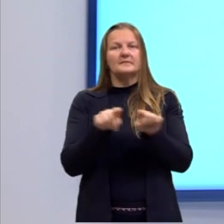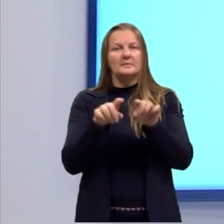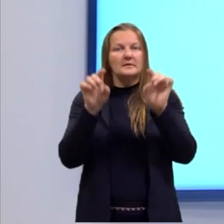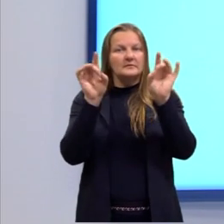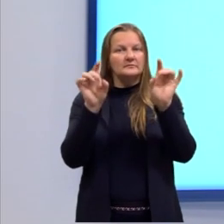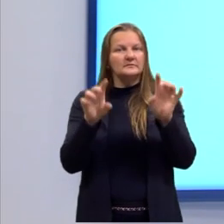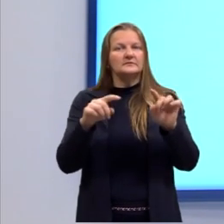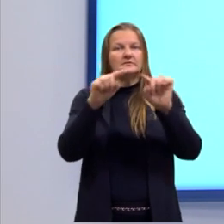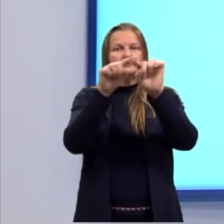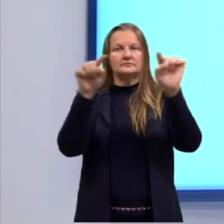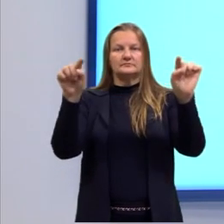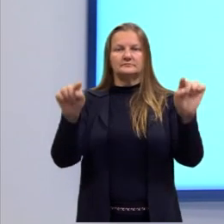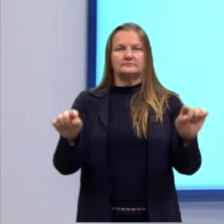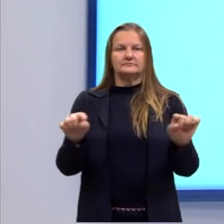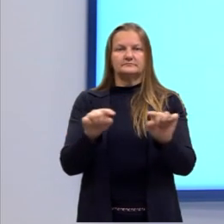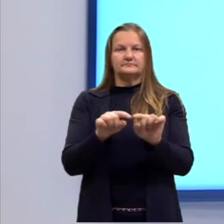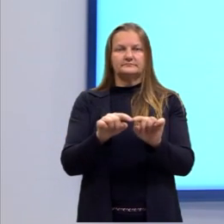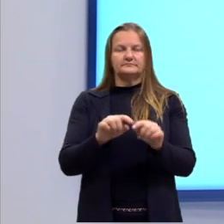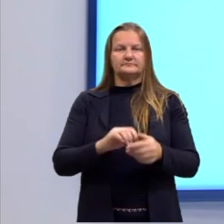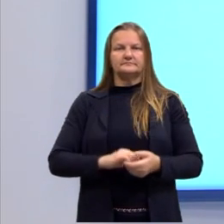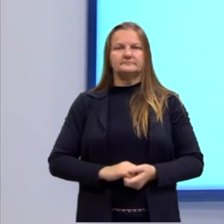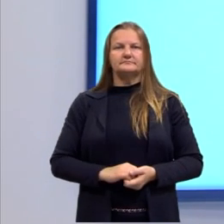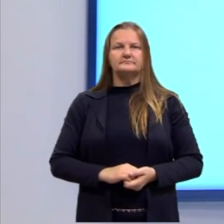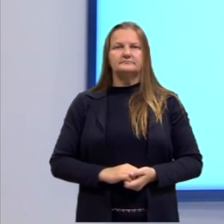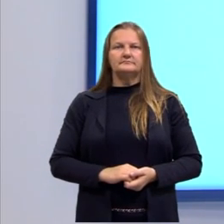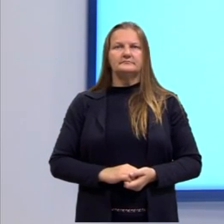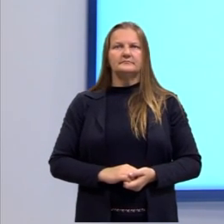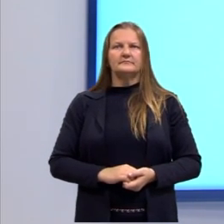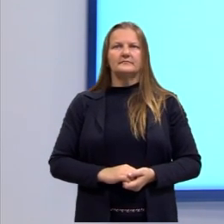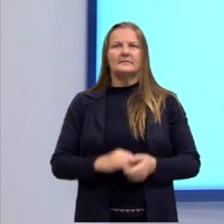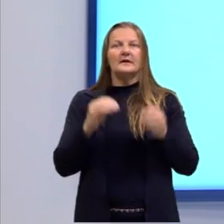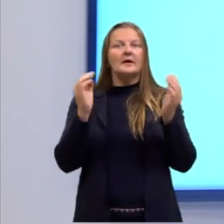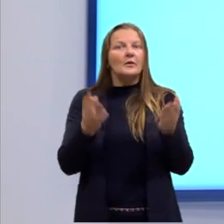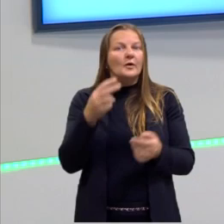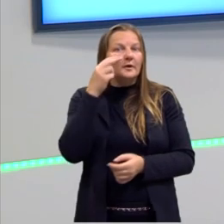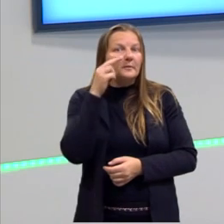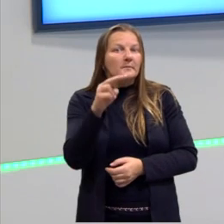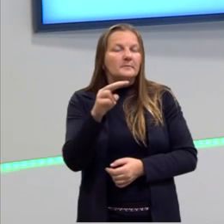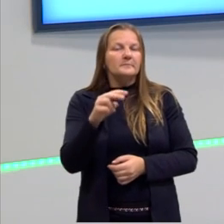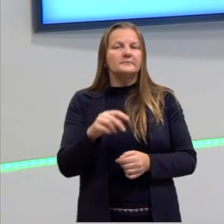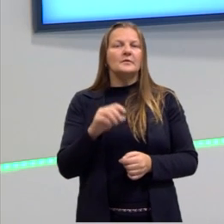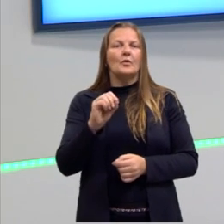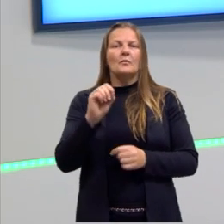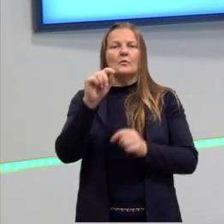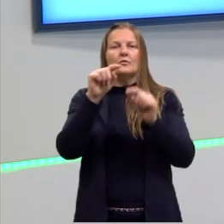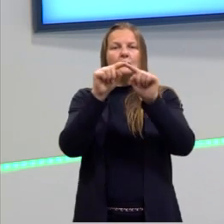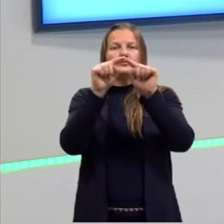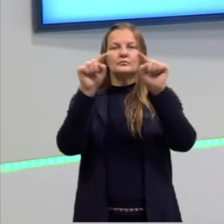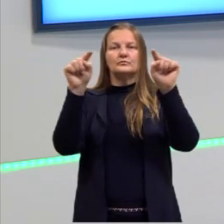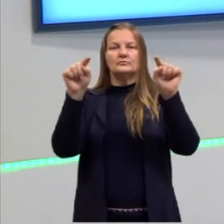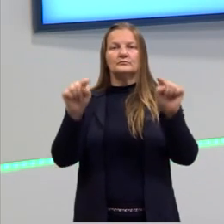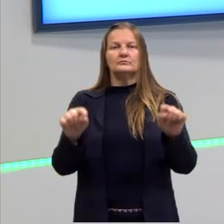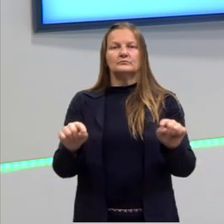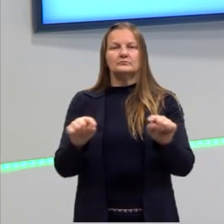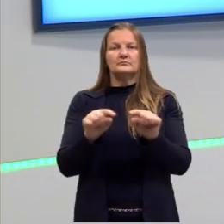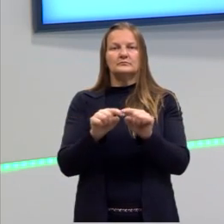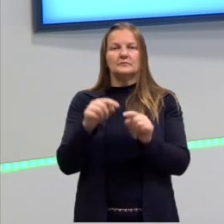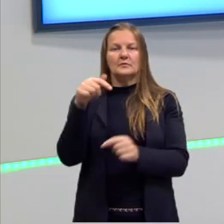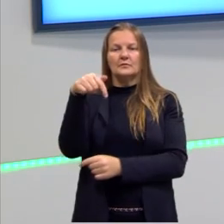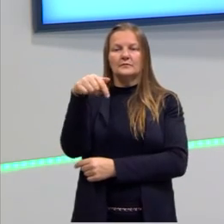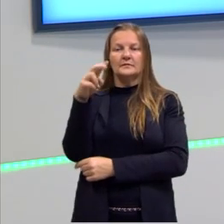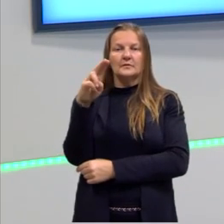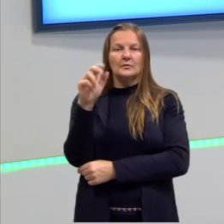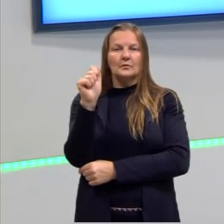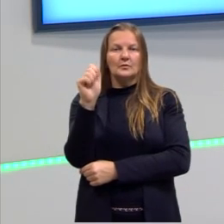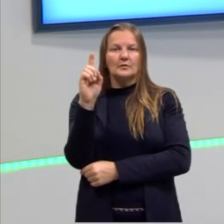específico retângulo e vamos ver agora então o quadrado Ele é bem parecido com